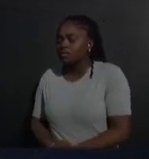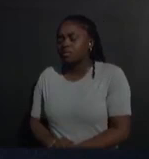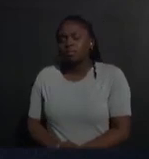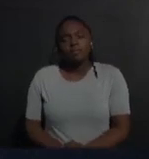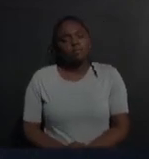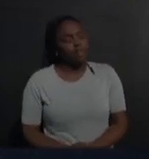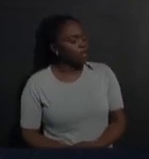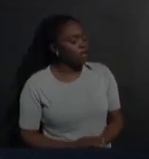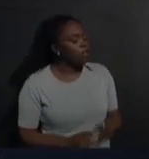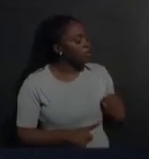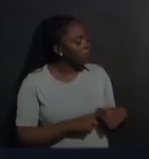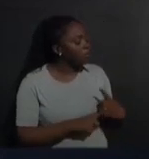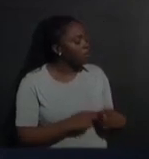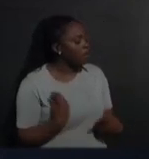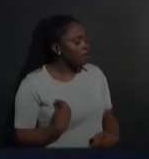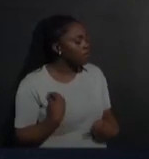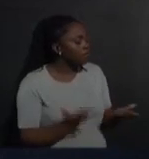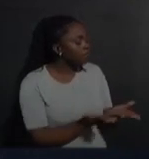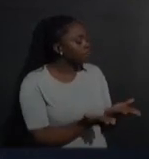cristã normal.